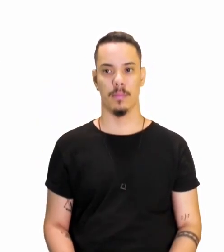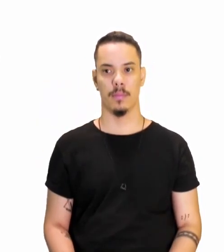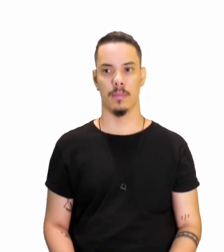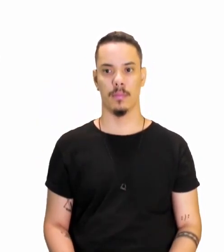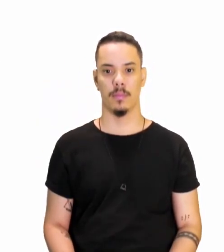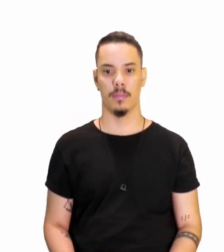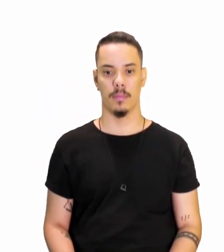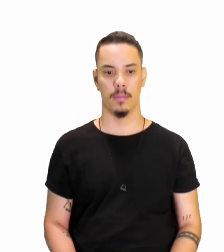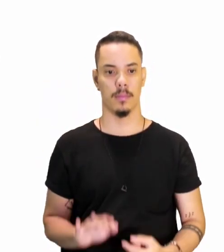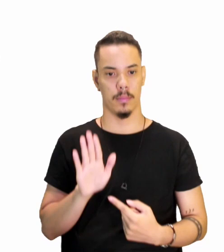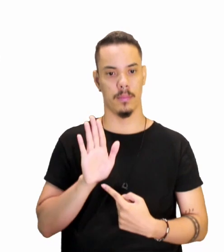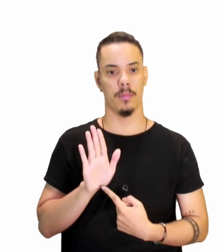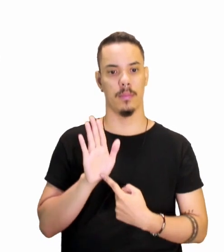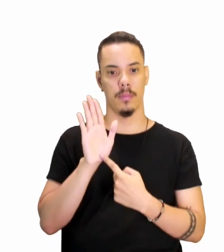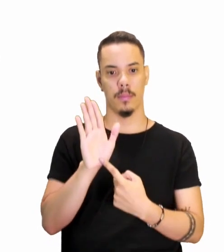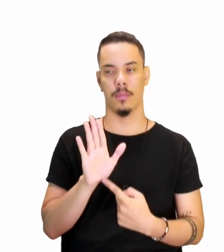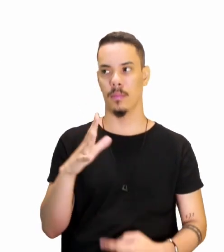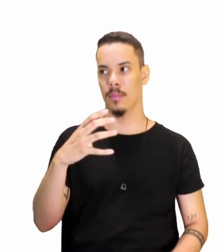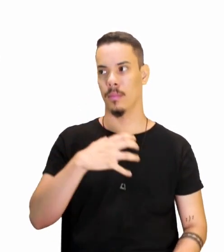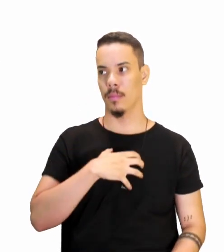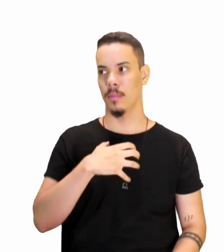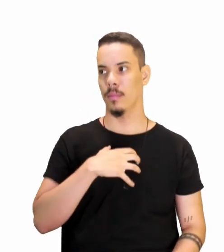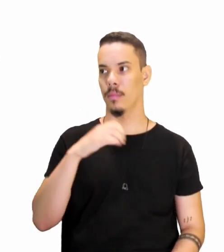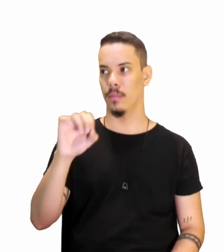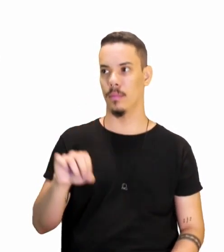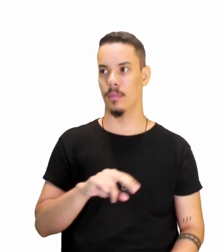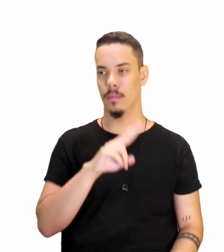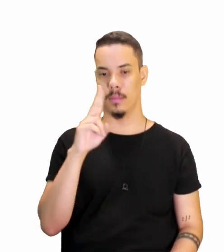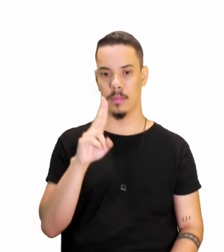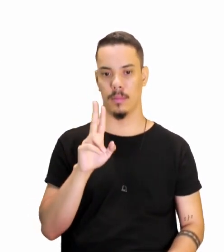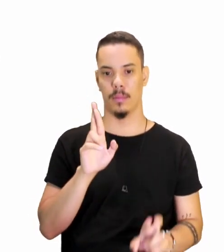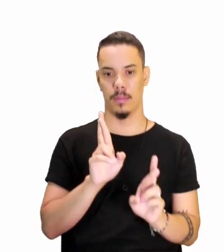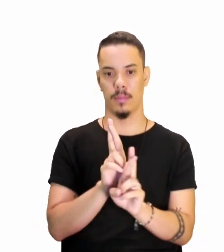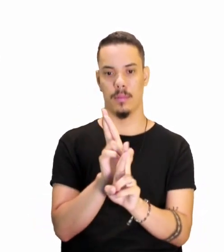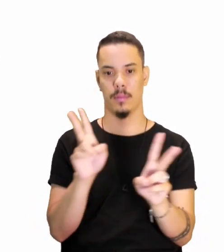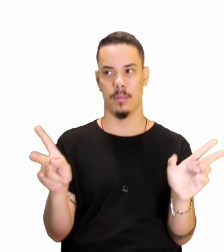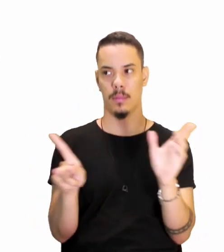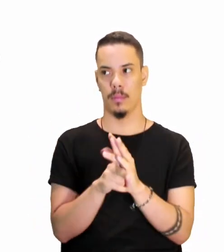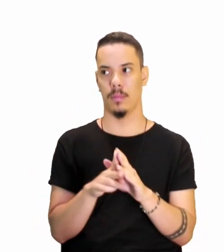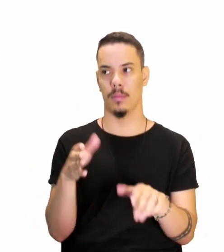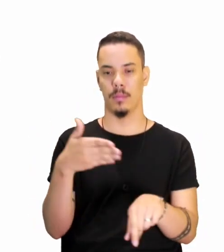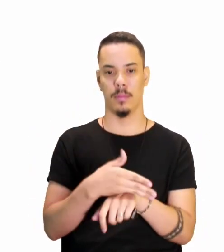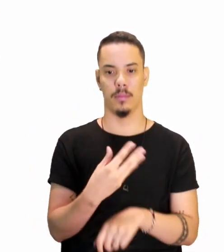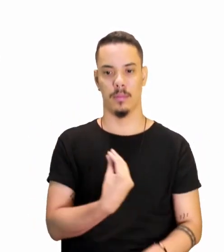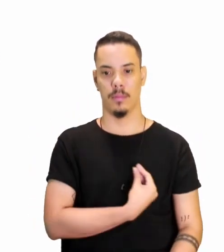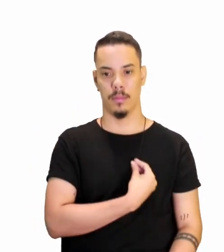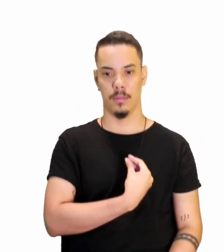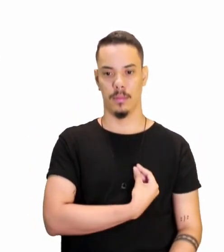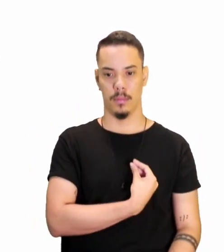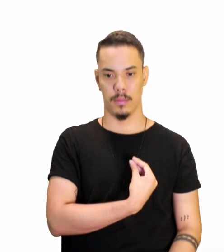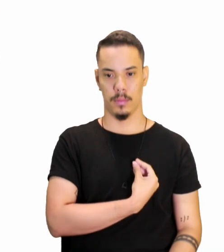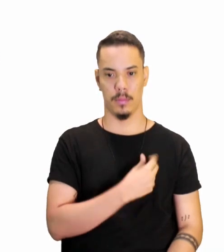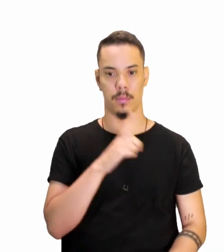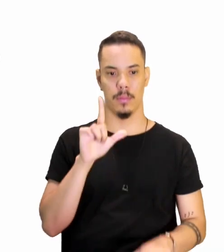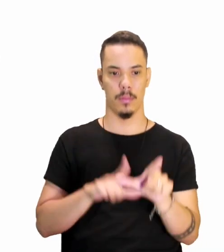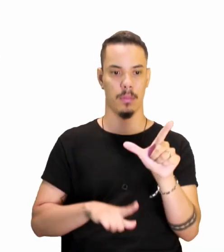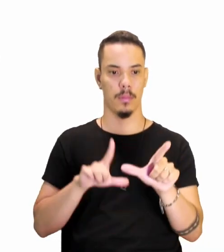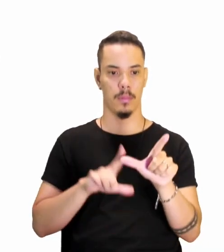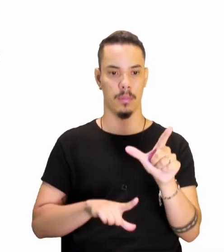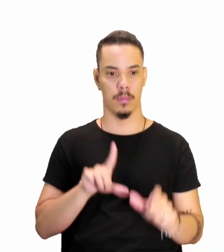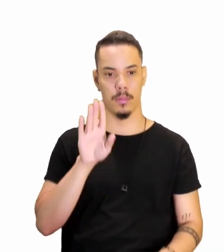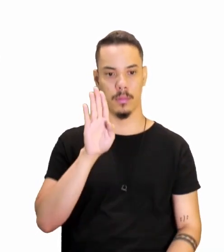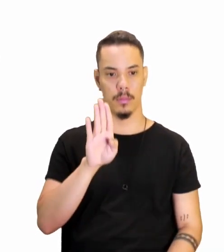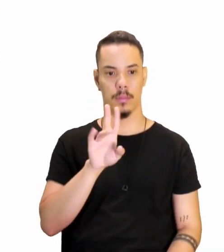Ok? Que apresente forma ou emprego diferente do atual. E na letra B você